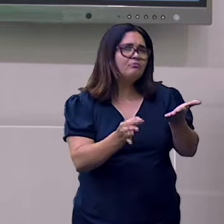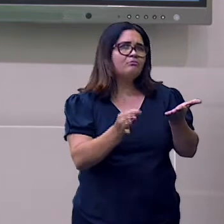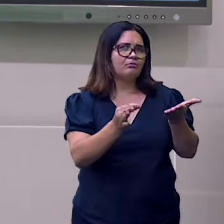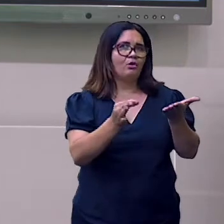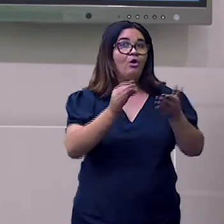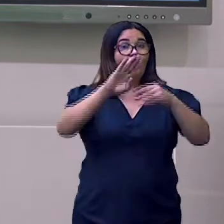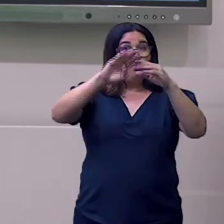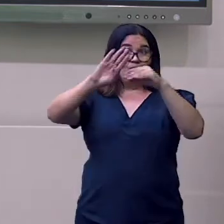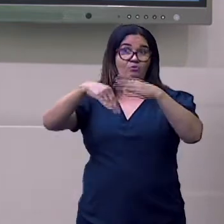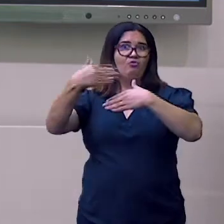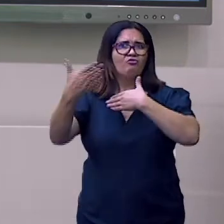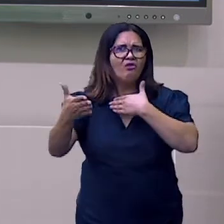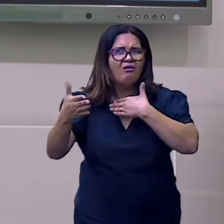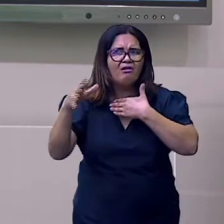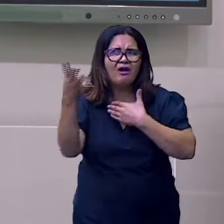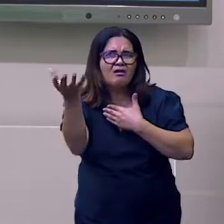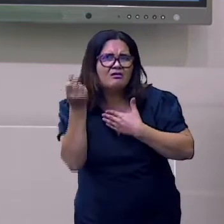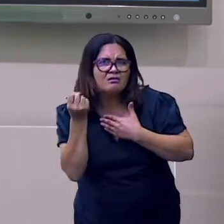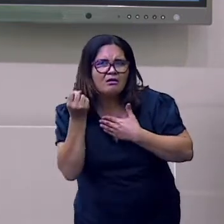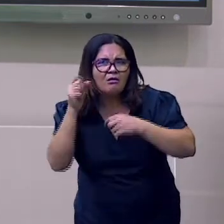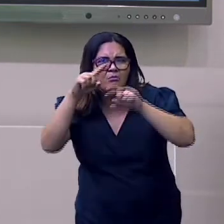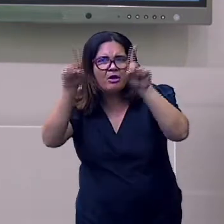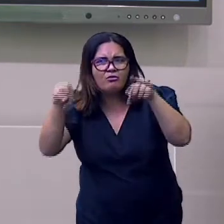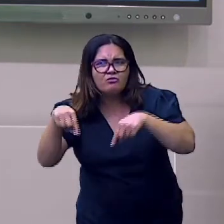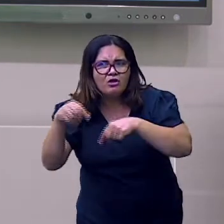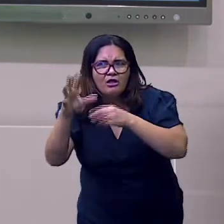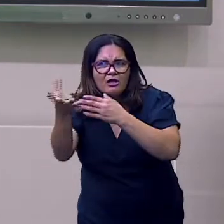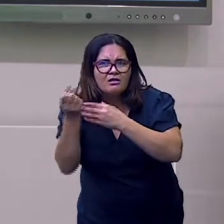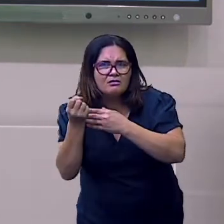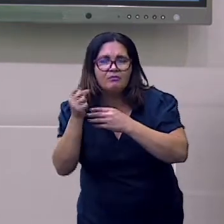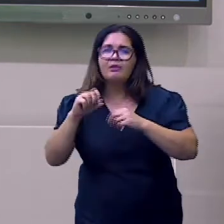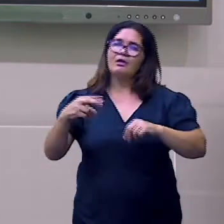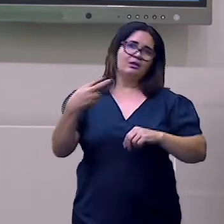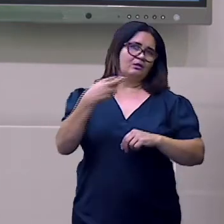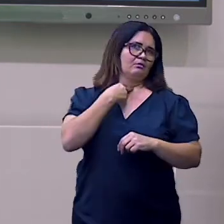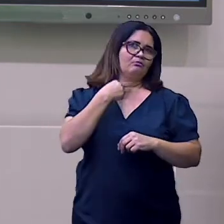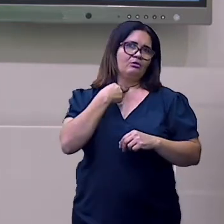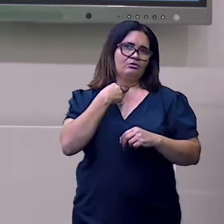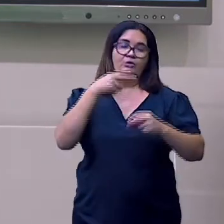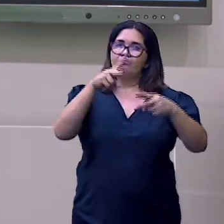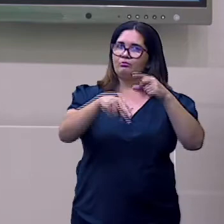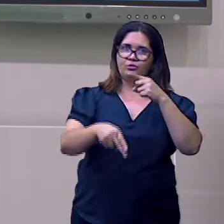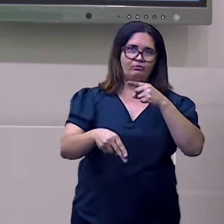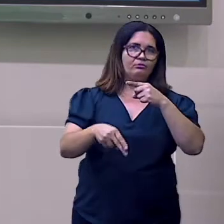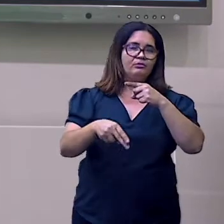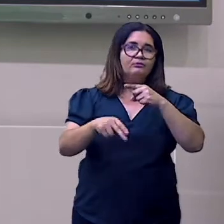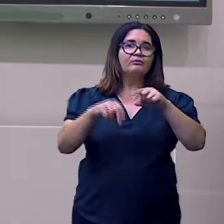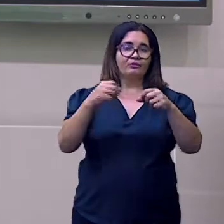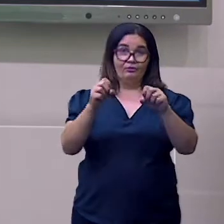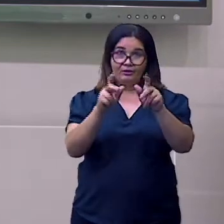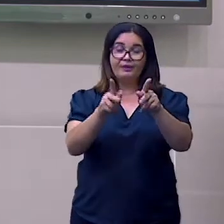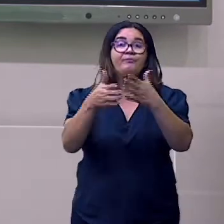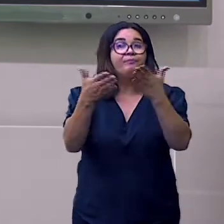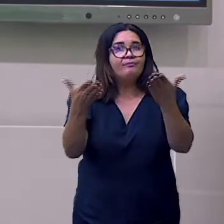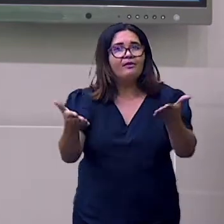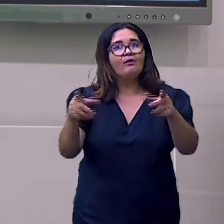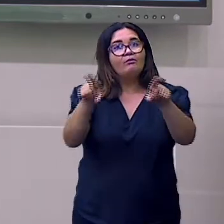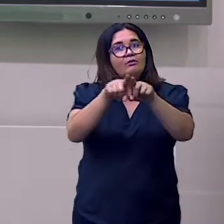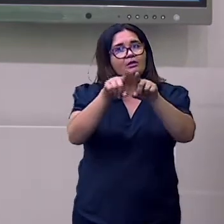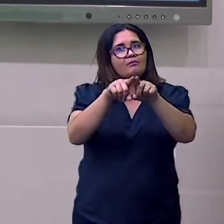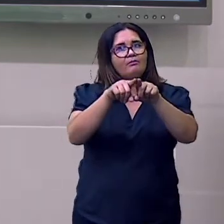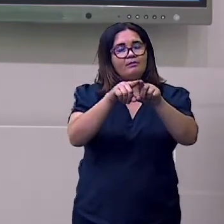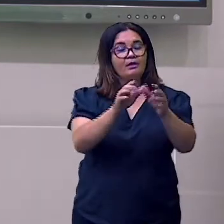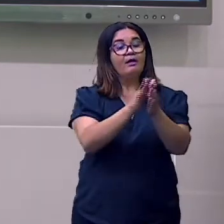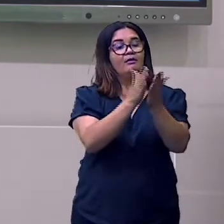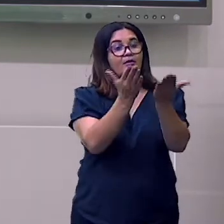é proibido. Então, assim, você faz uma hora extra, você faz alguma coisa, aquele quantitativo não é